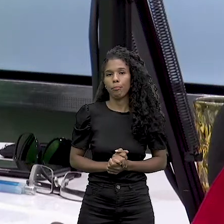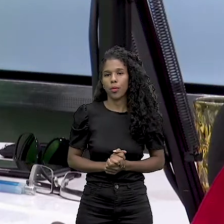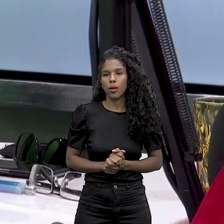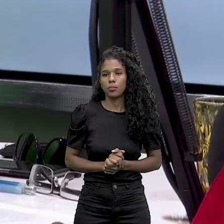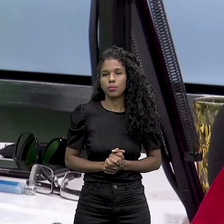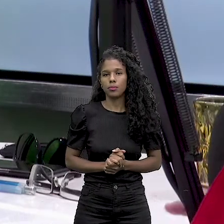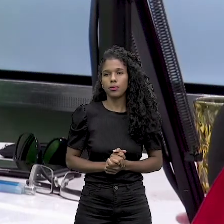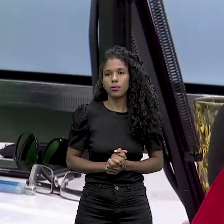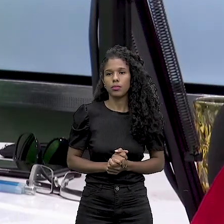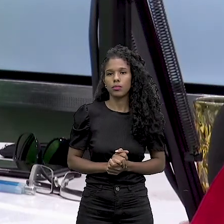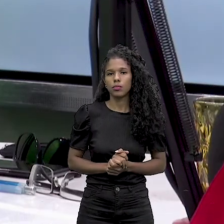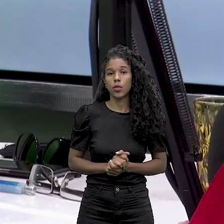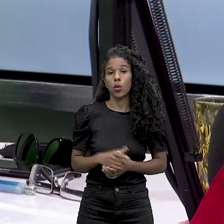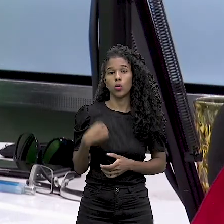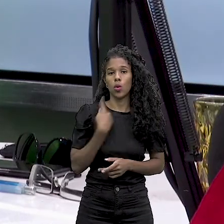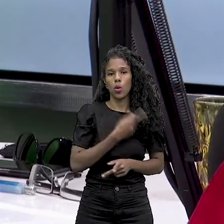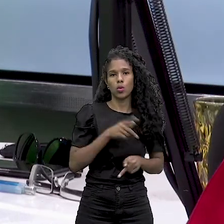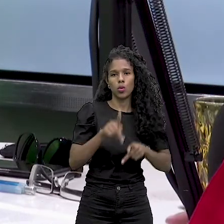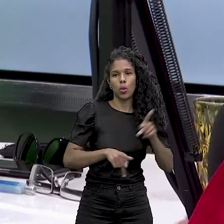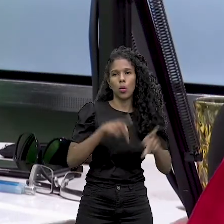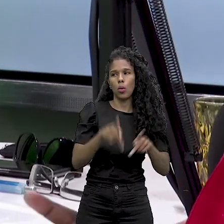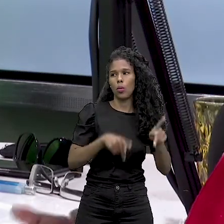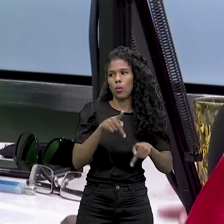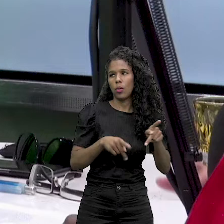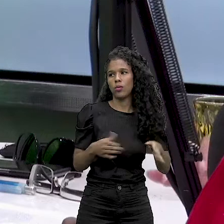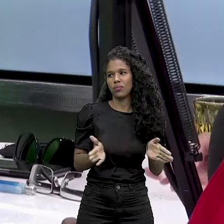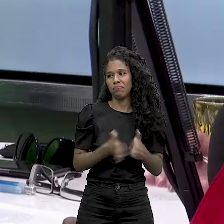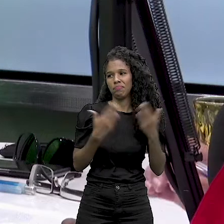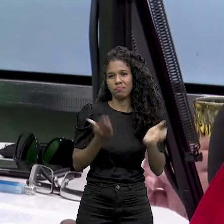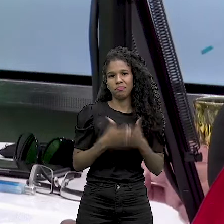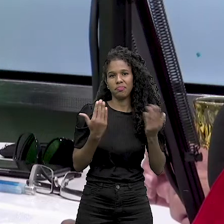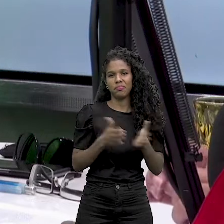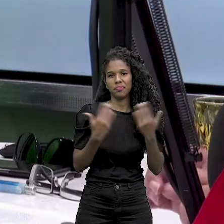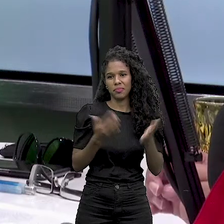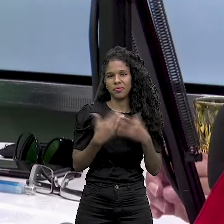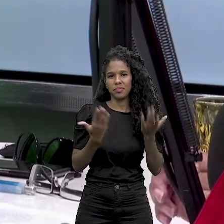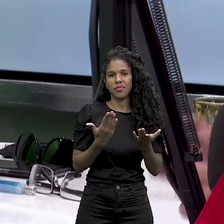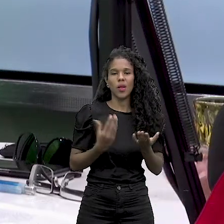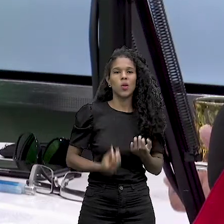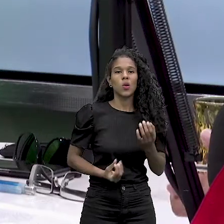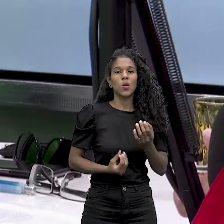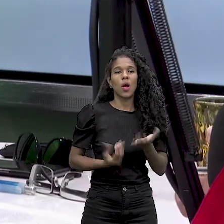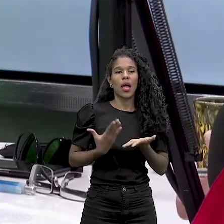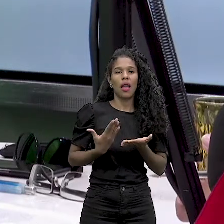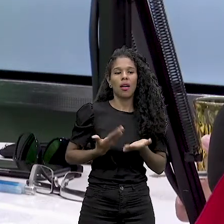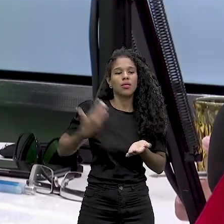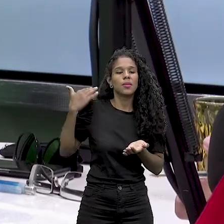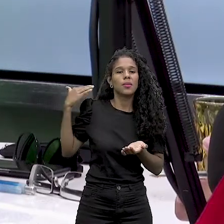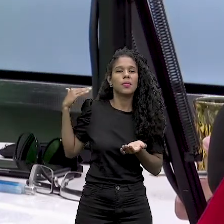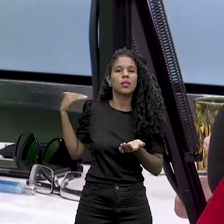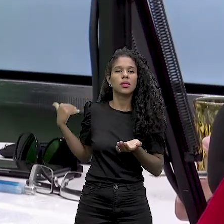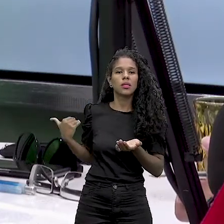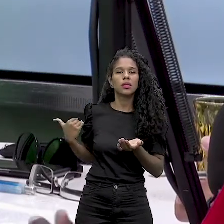Os povos brasileiros, eles vieram de várias origens. Então nós tivemos aqui pessoas